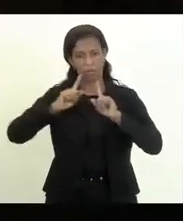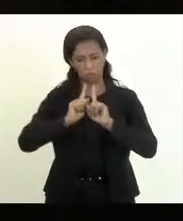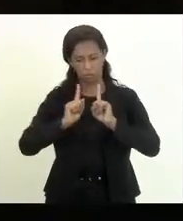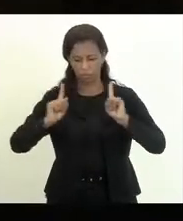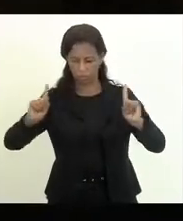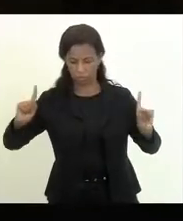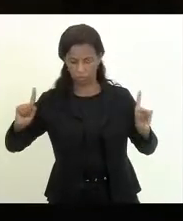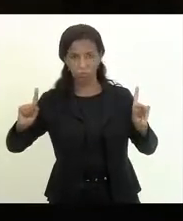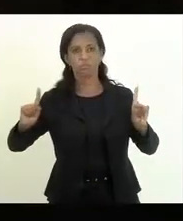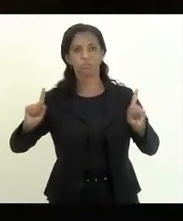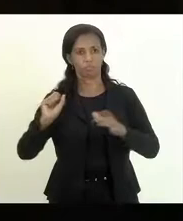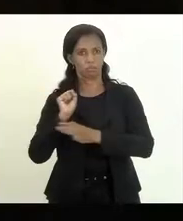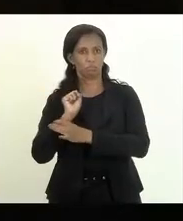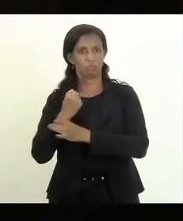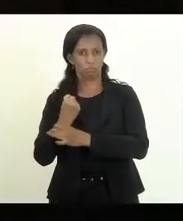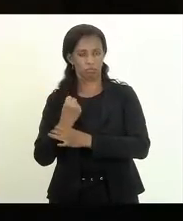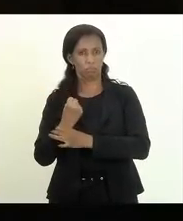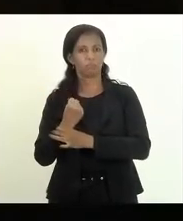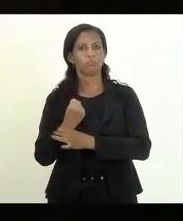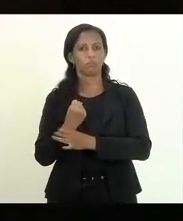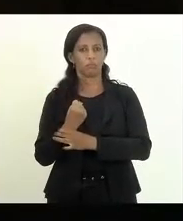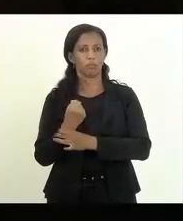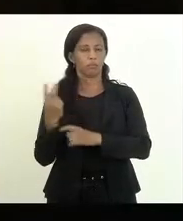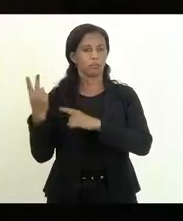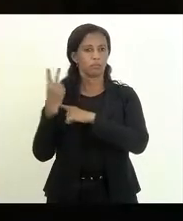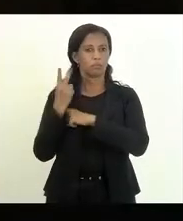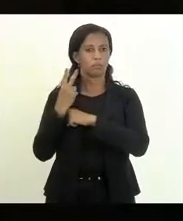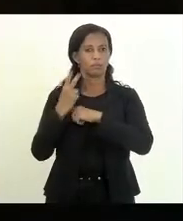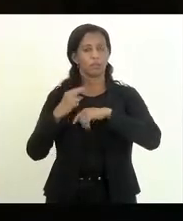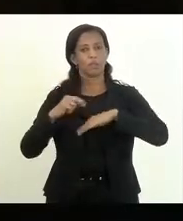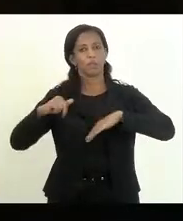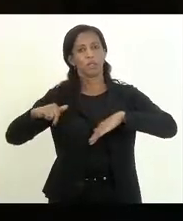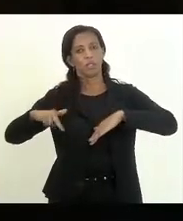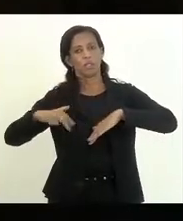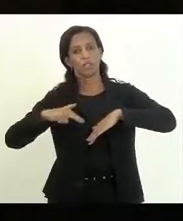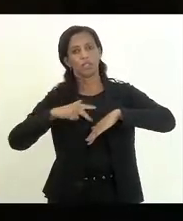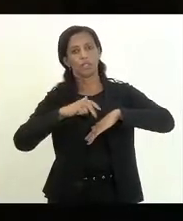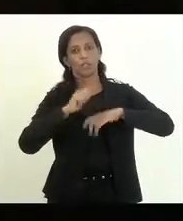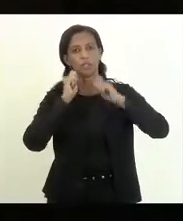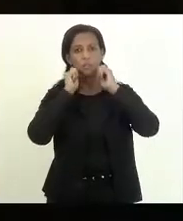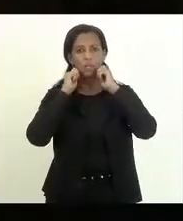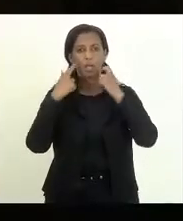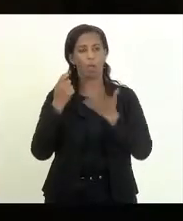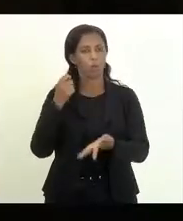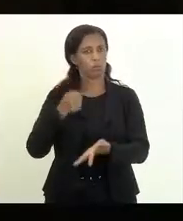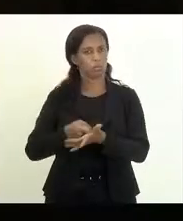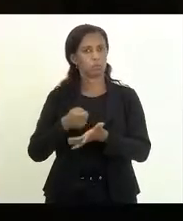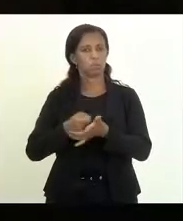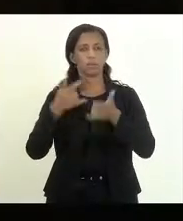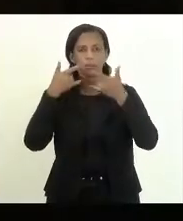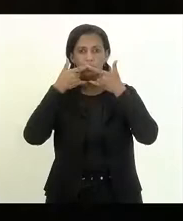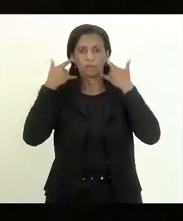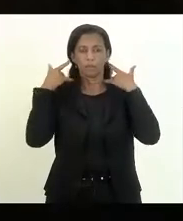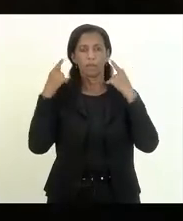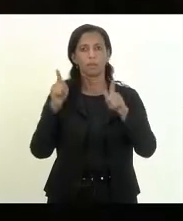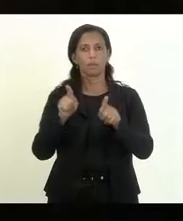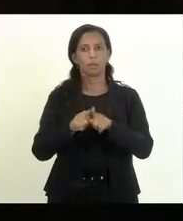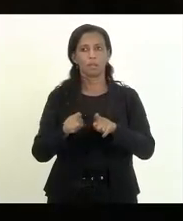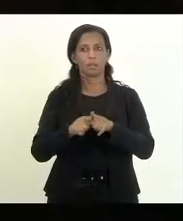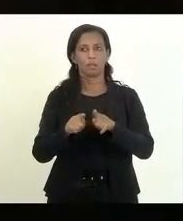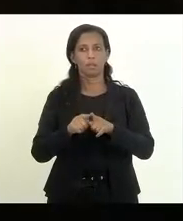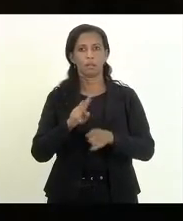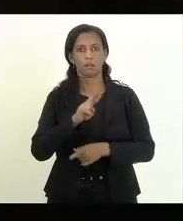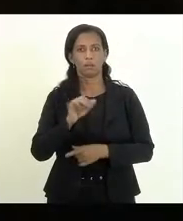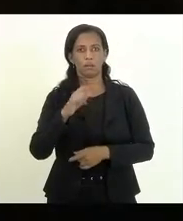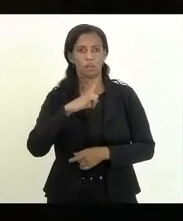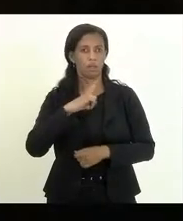protocolos de segurança sanitária, vai ser na escadaria da Alerj e é obrigatório o uso de máscara, também vai ter